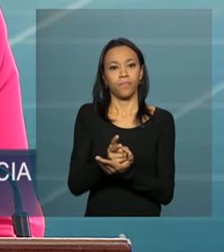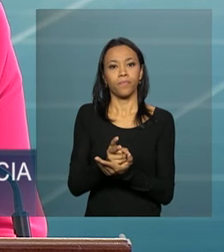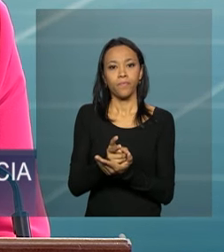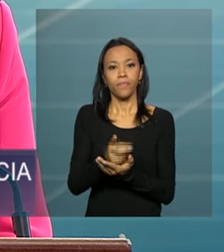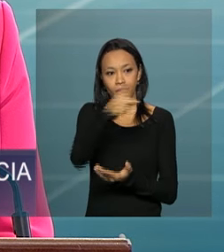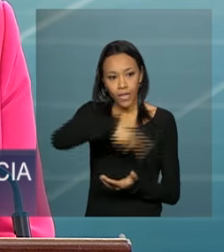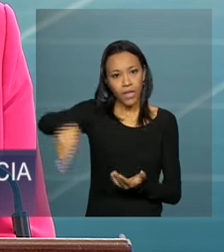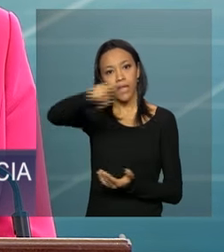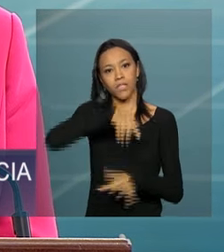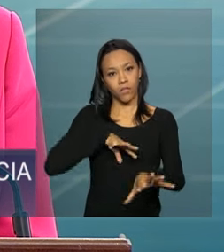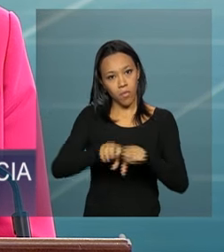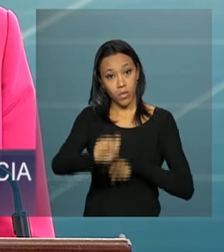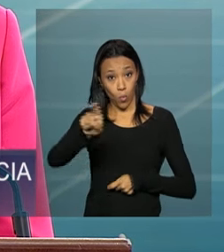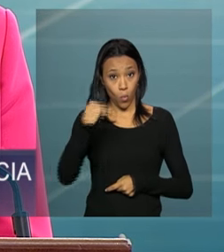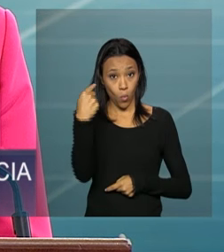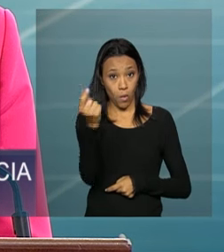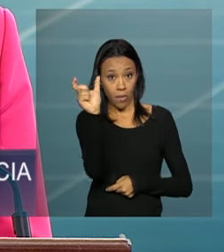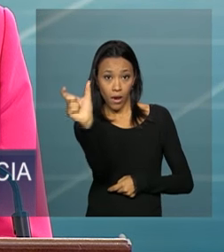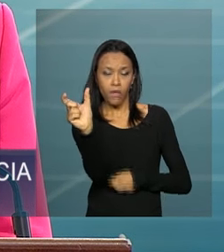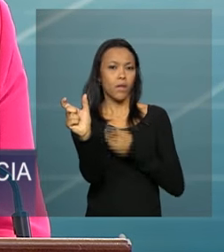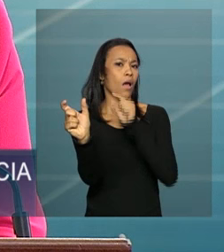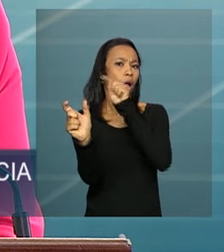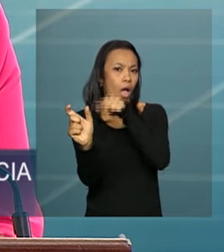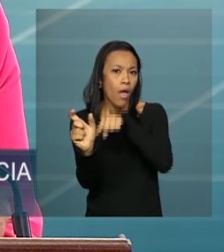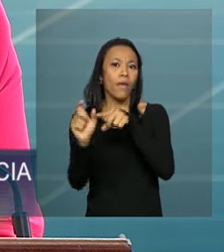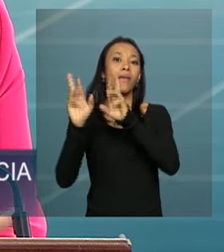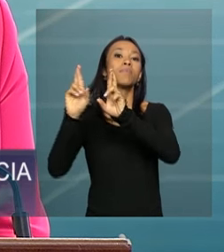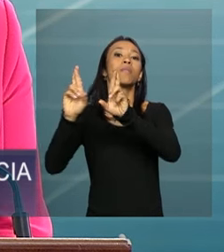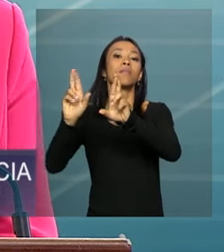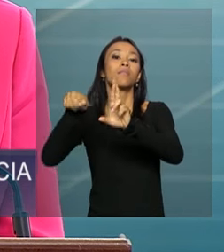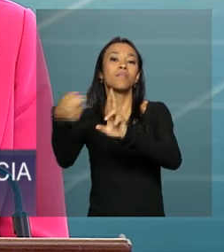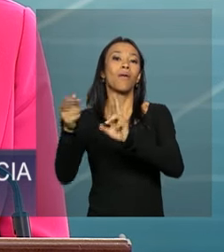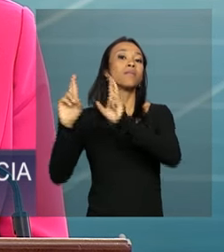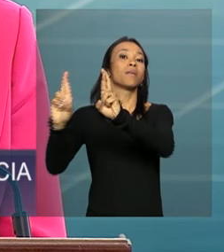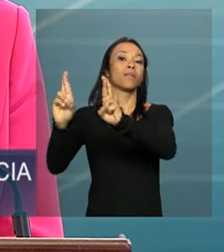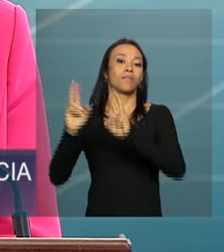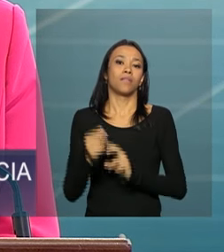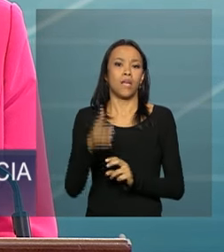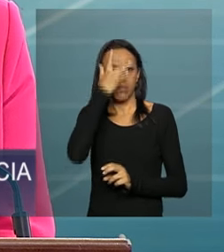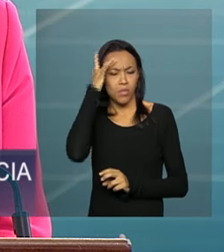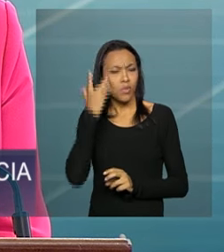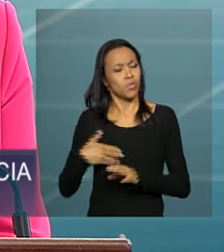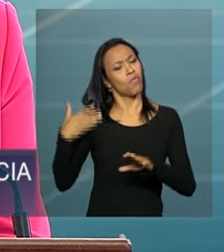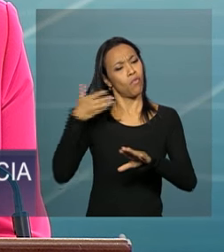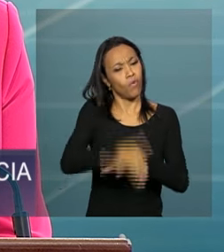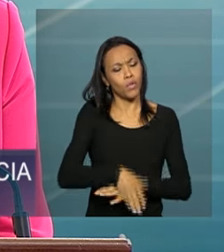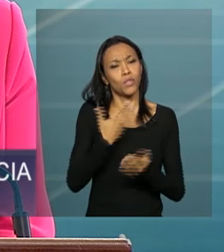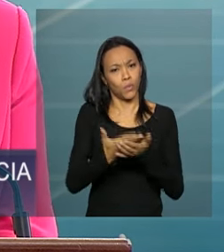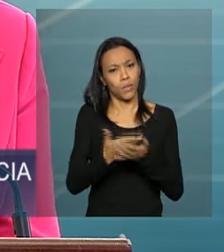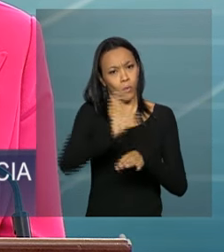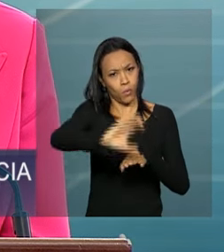nessas formações. Uma era esperança. As pessoas foram fazer os cursos com muita